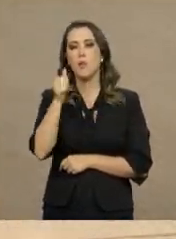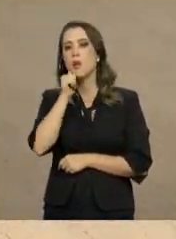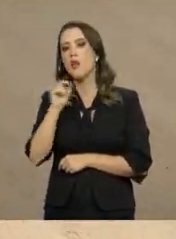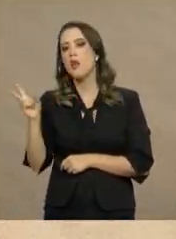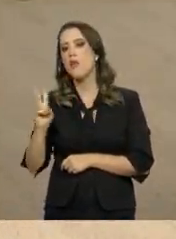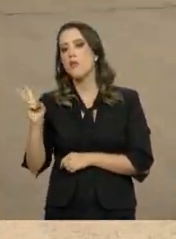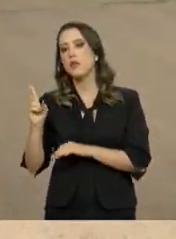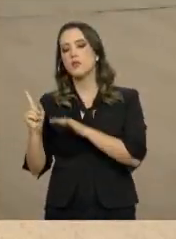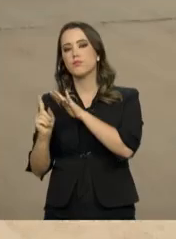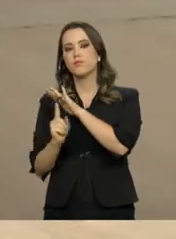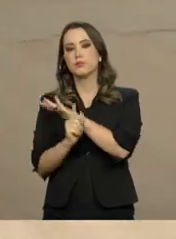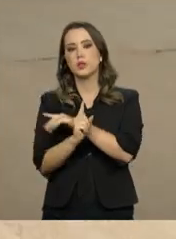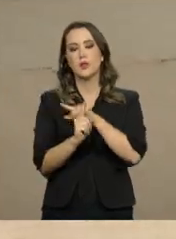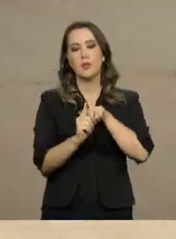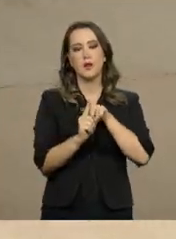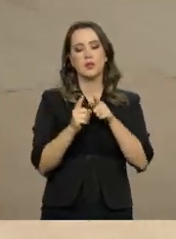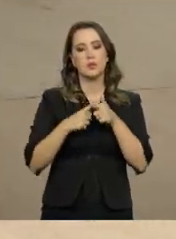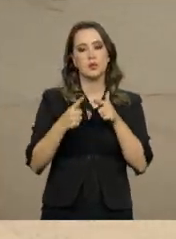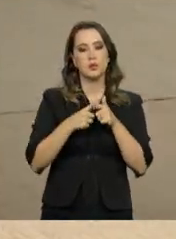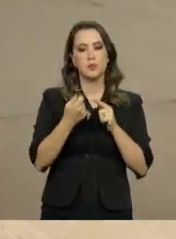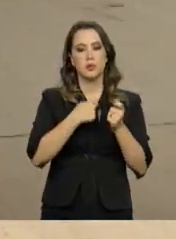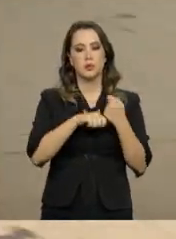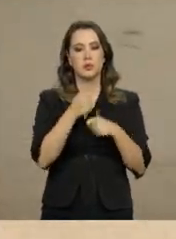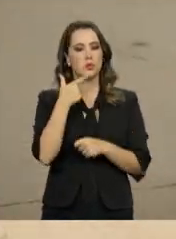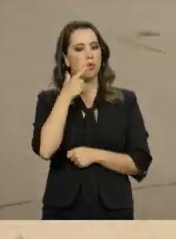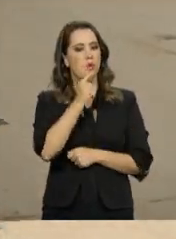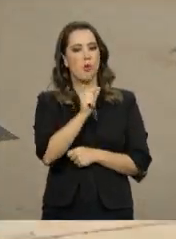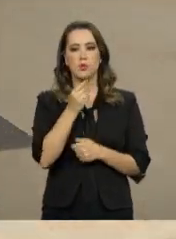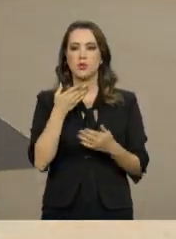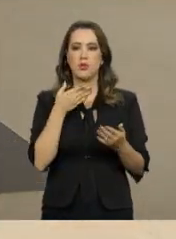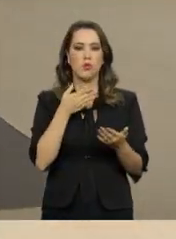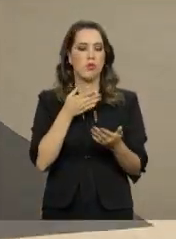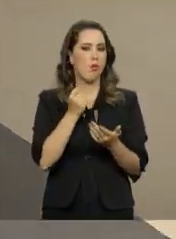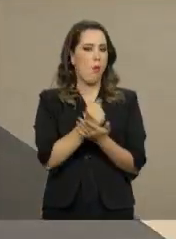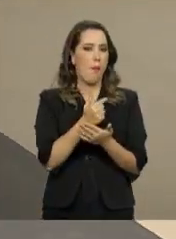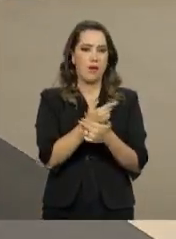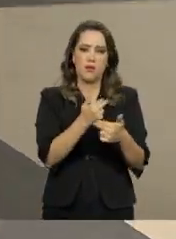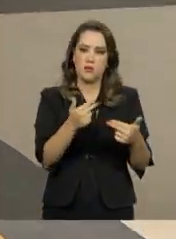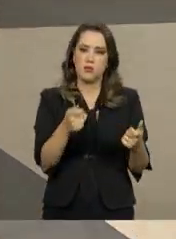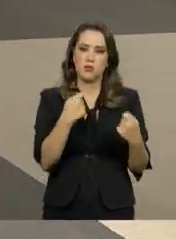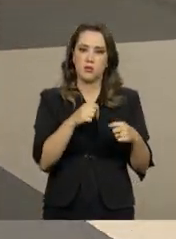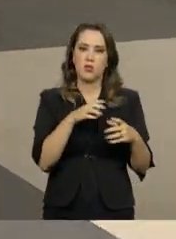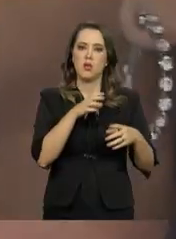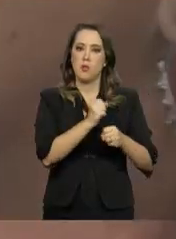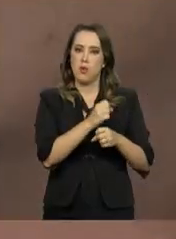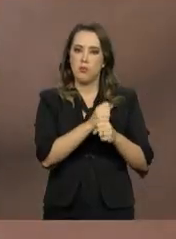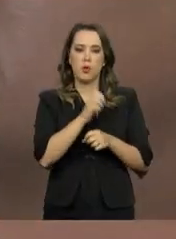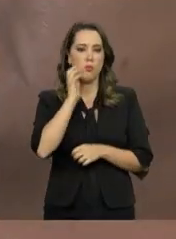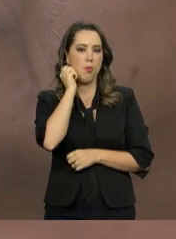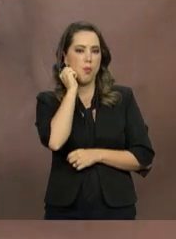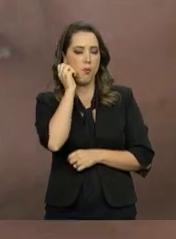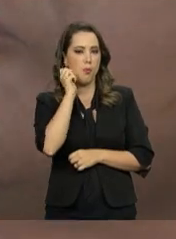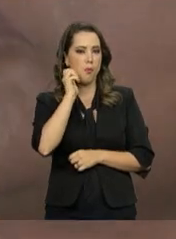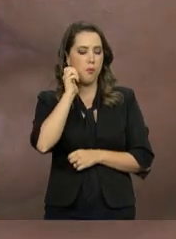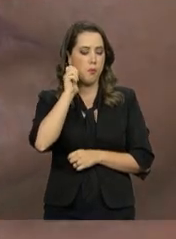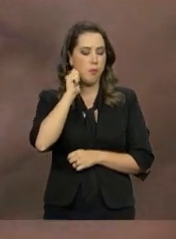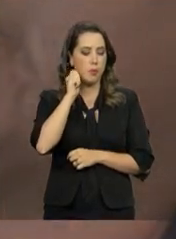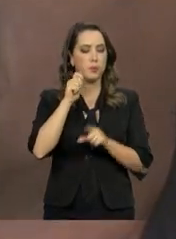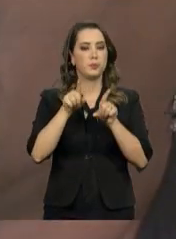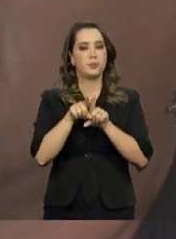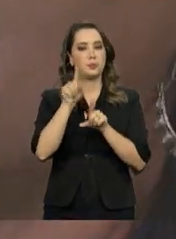uma padaria, mas com a crise econômica, não conseguia mais comprar matéria-prima para manter o negócio. Ela vê no Brasil